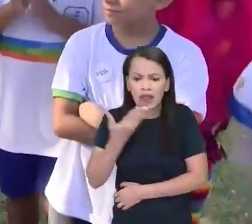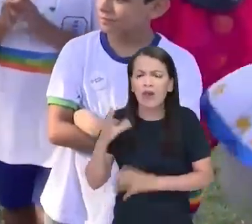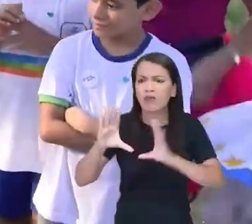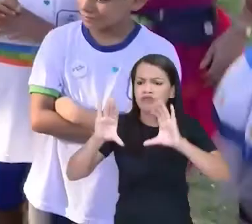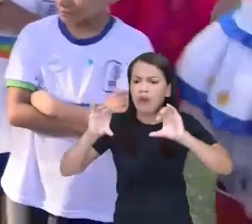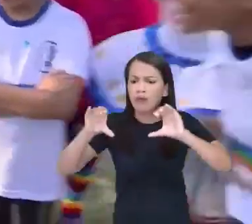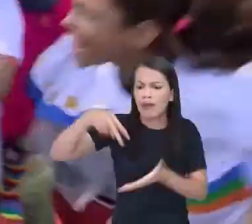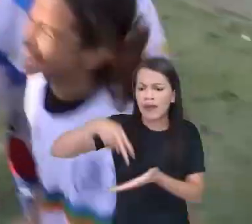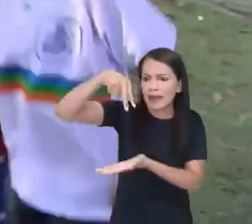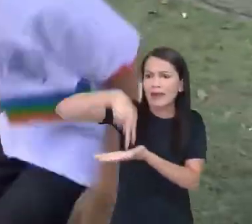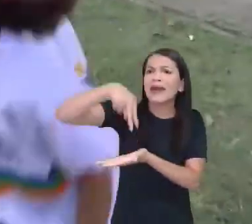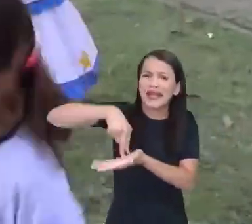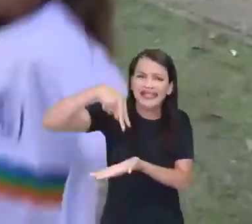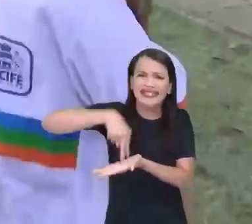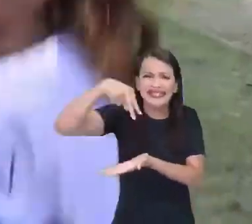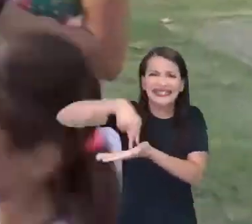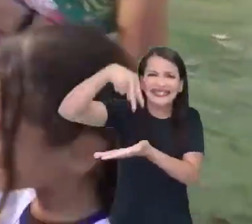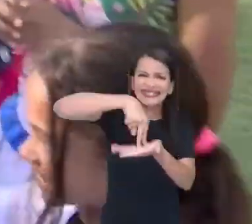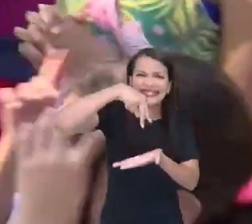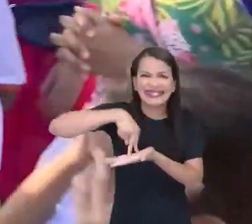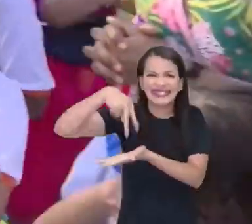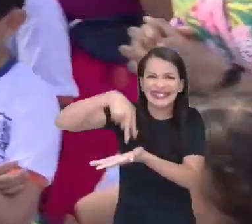colchão.